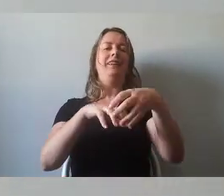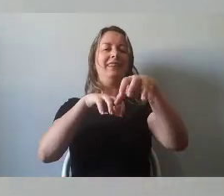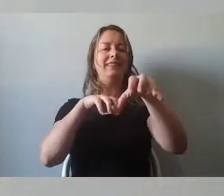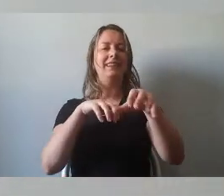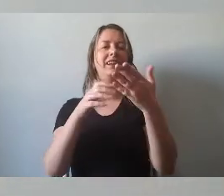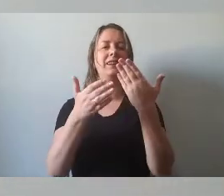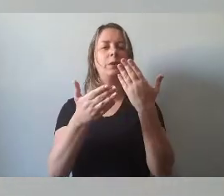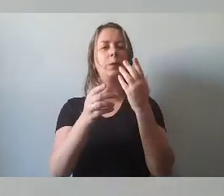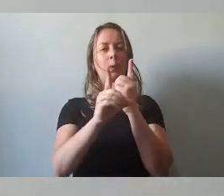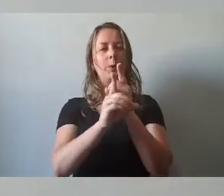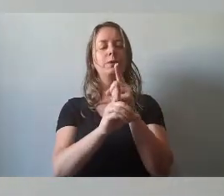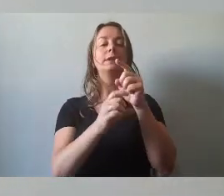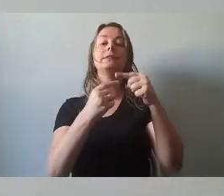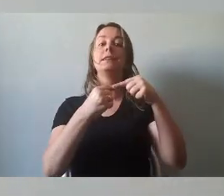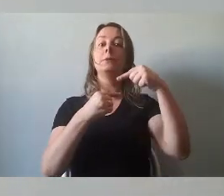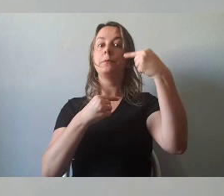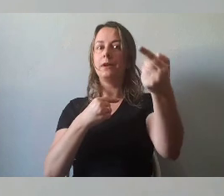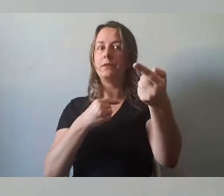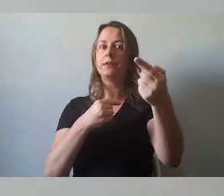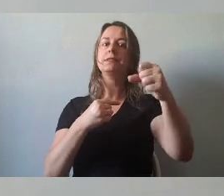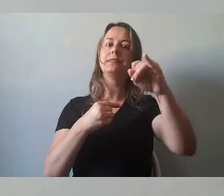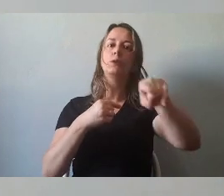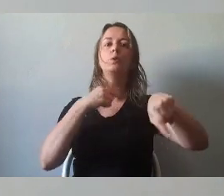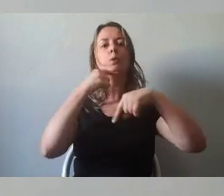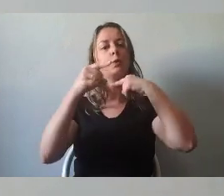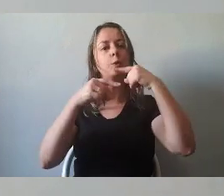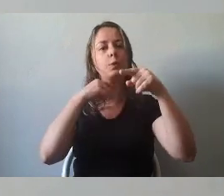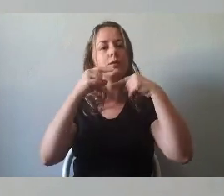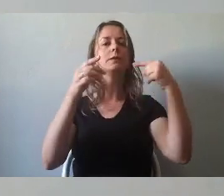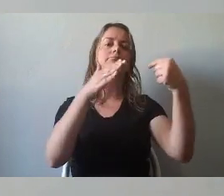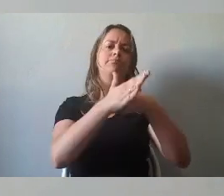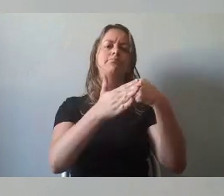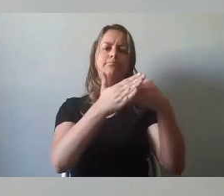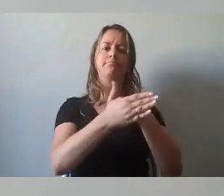síncrono, então, semana que vem, para tirar